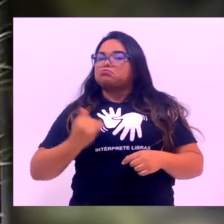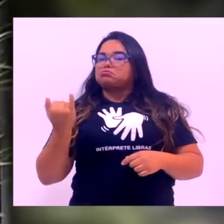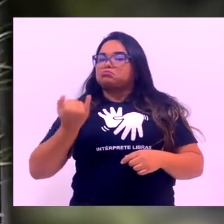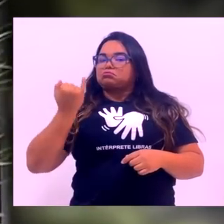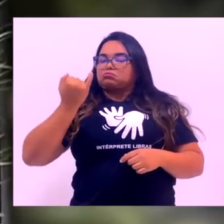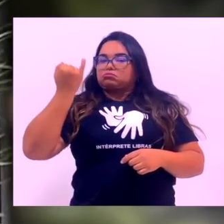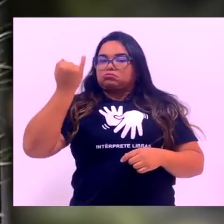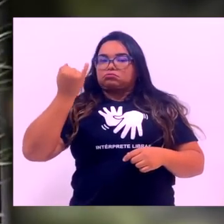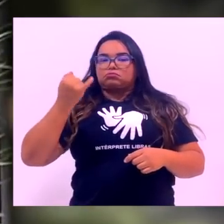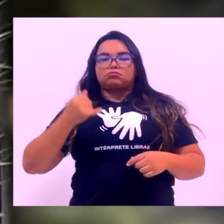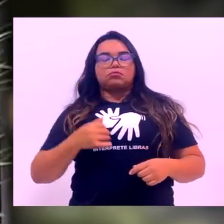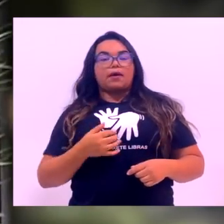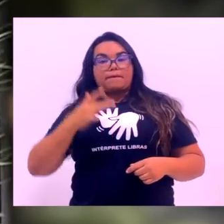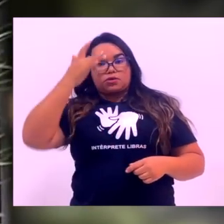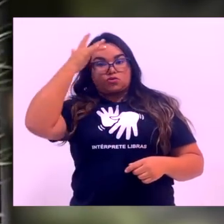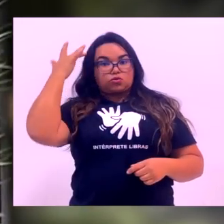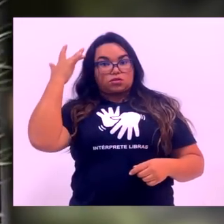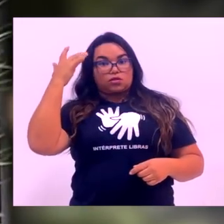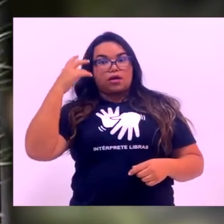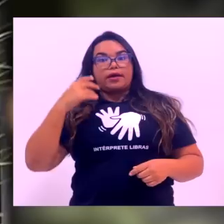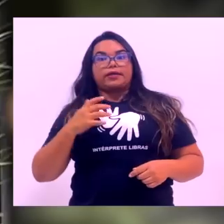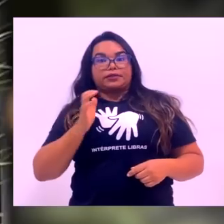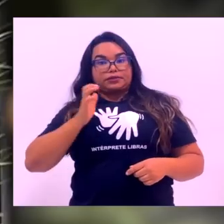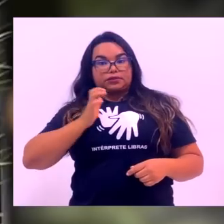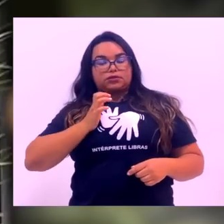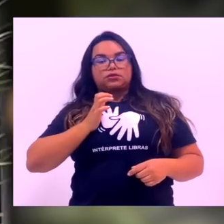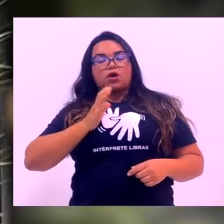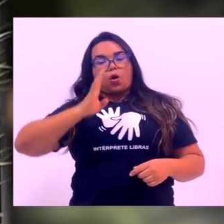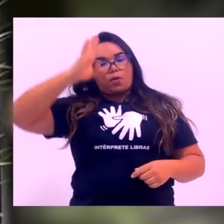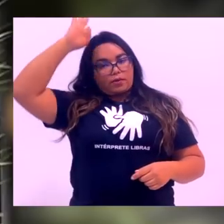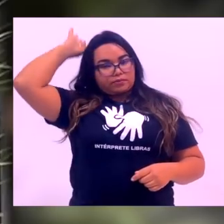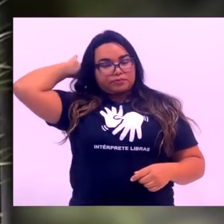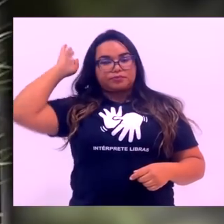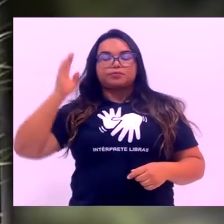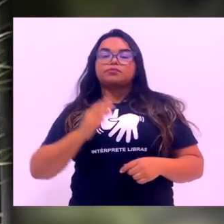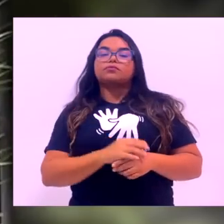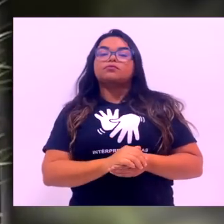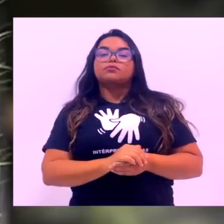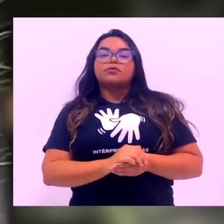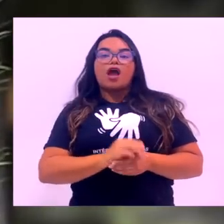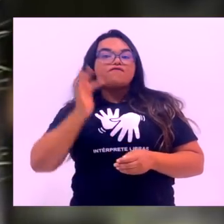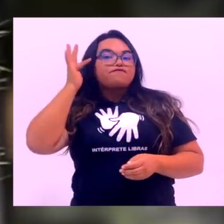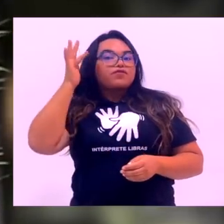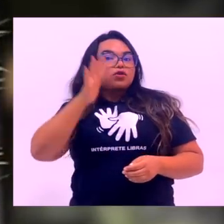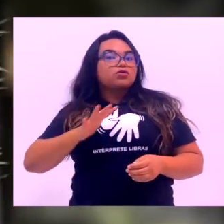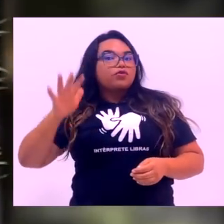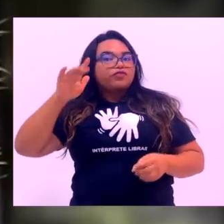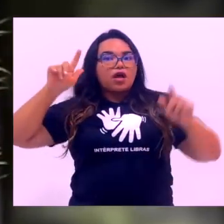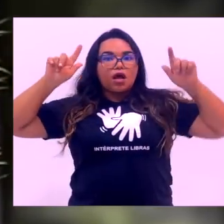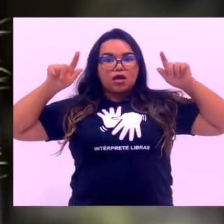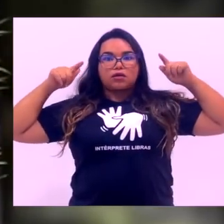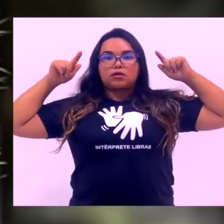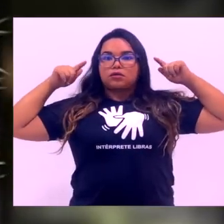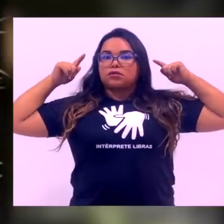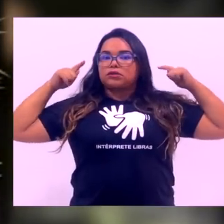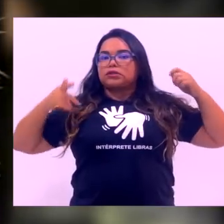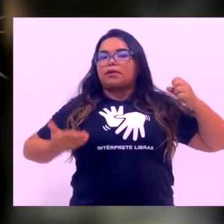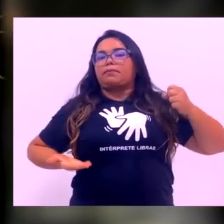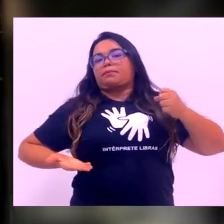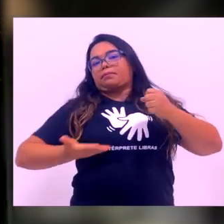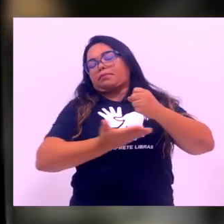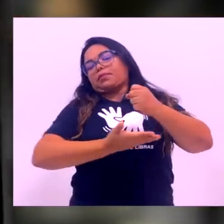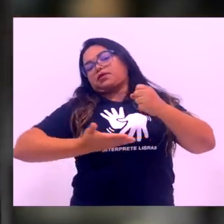uma religião proeminente da elite de Roma. Essa é uma história muito interessante, mas a filosofia grega foi